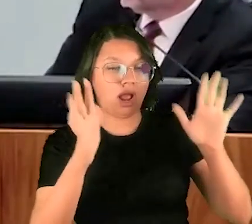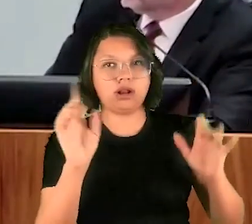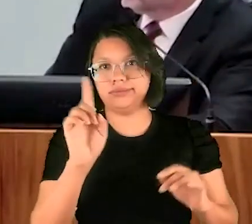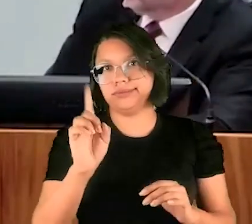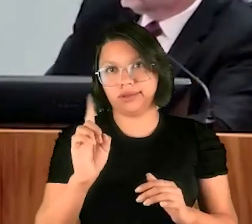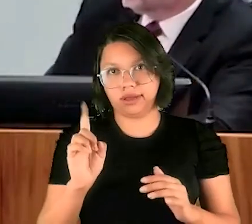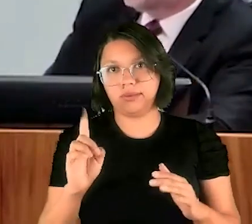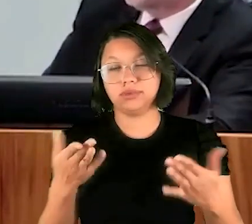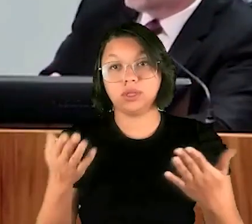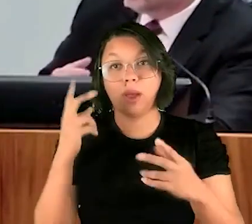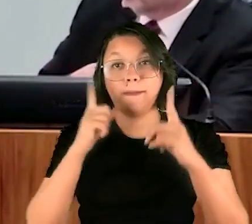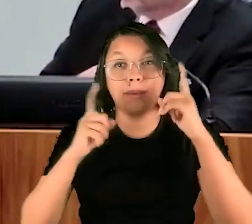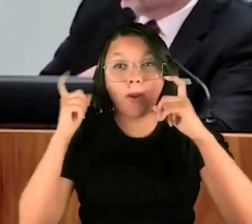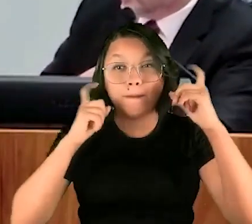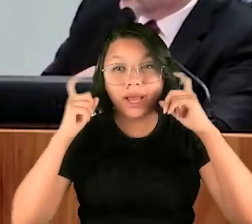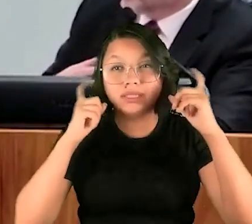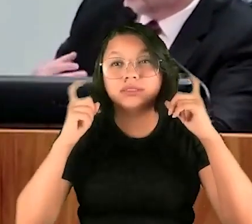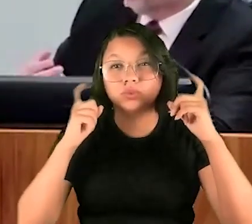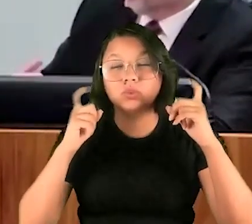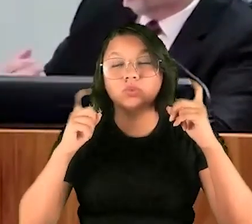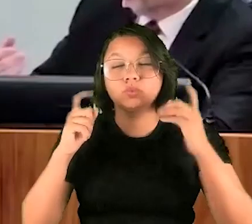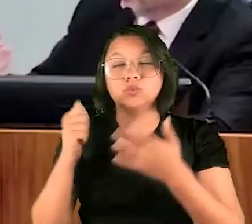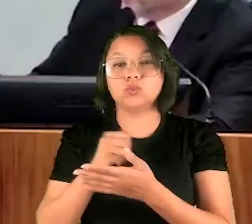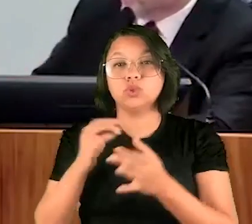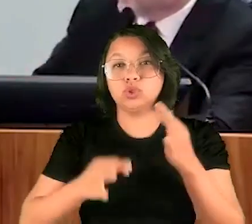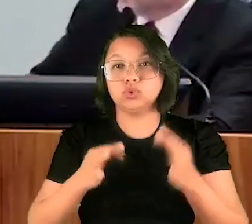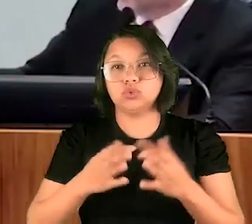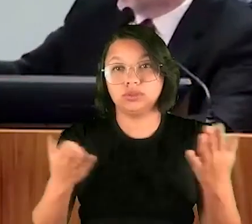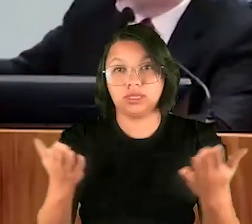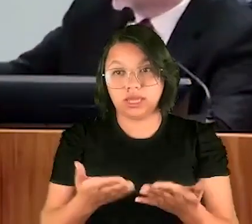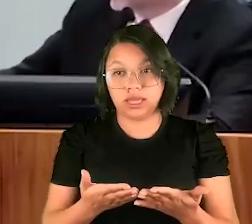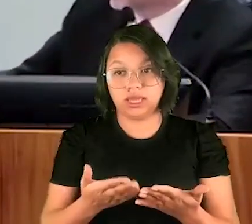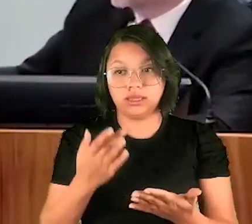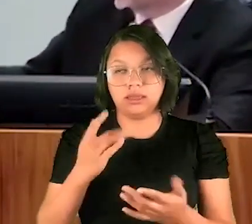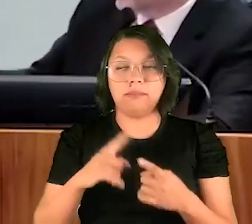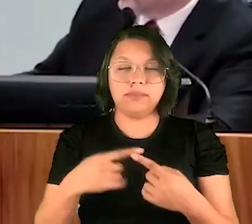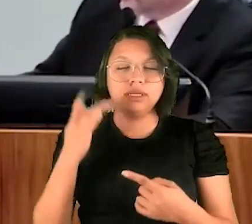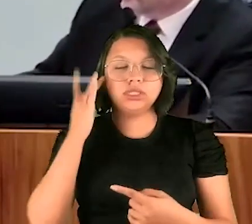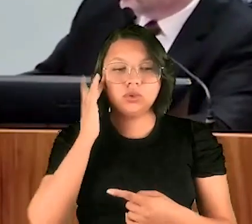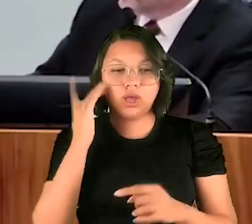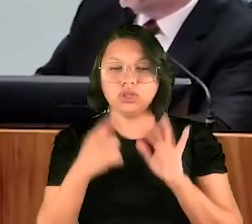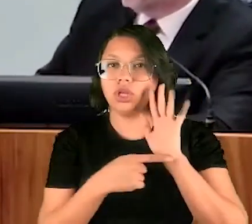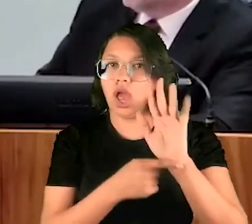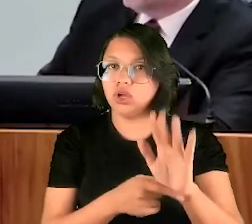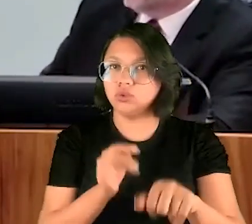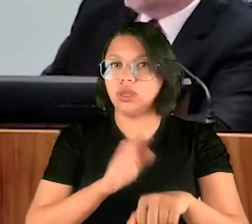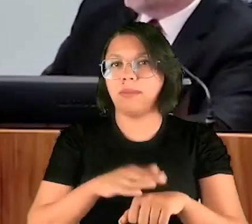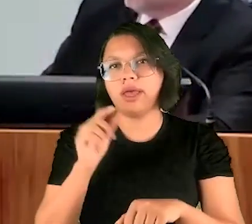com a justiça é essa. Mas eu acho que é mais ajuda do que atrapalha.